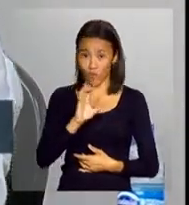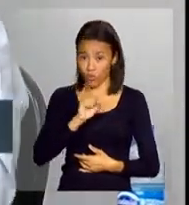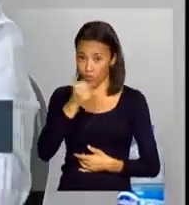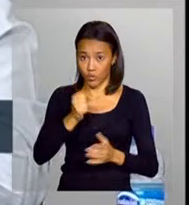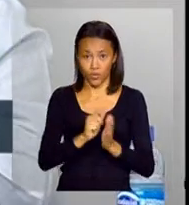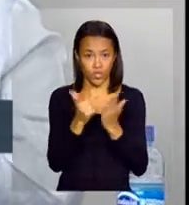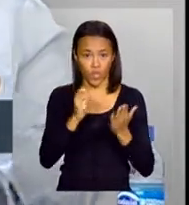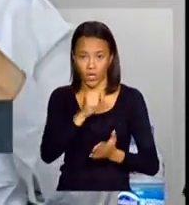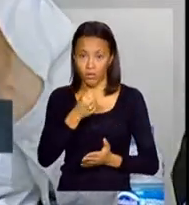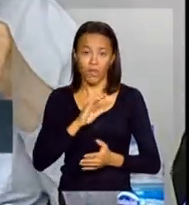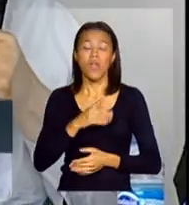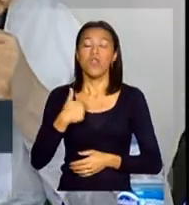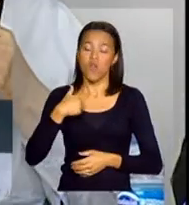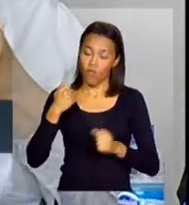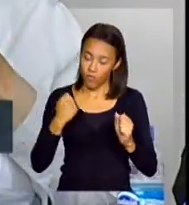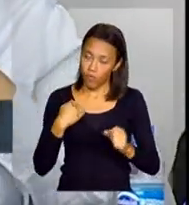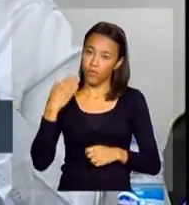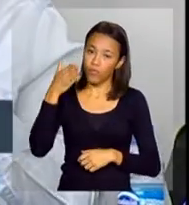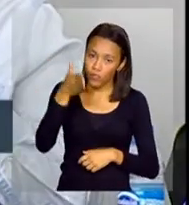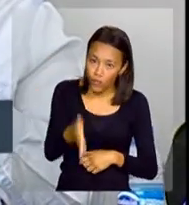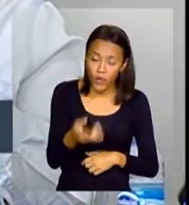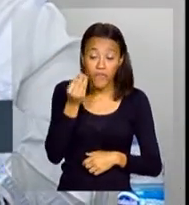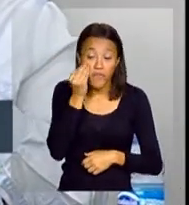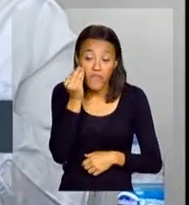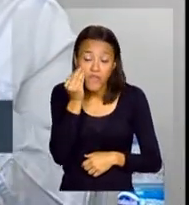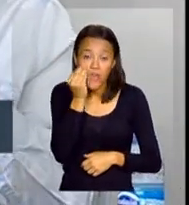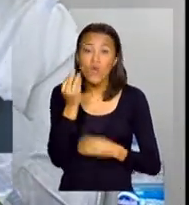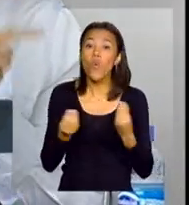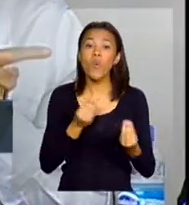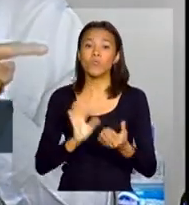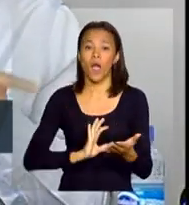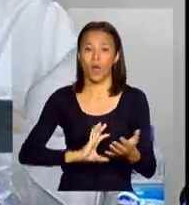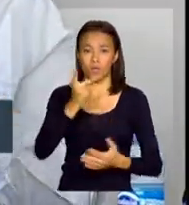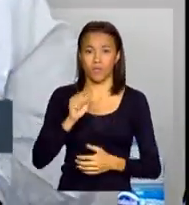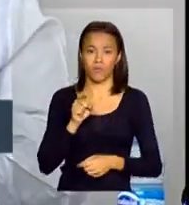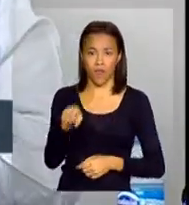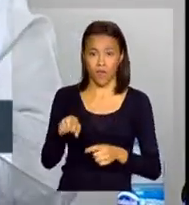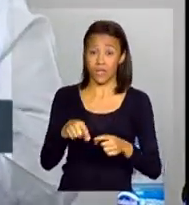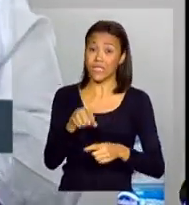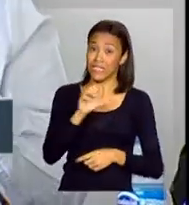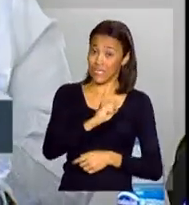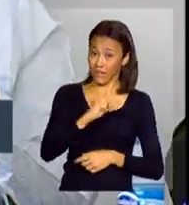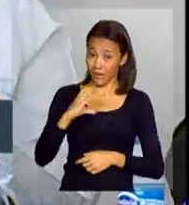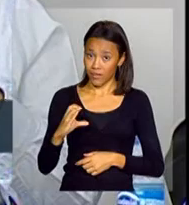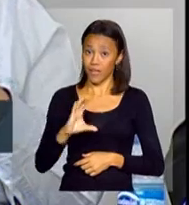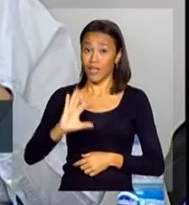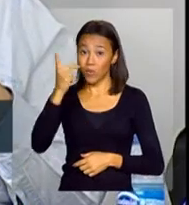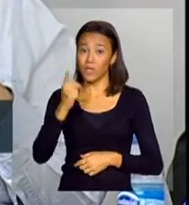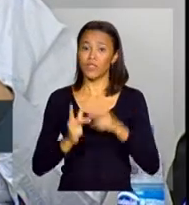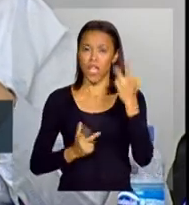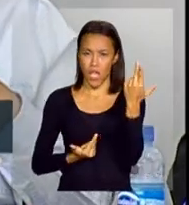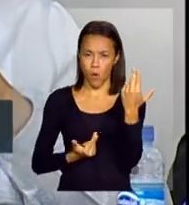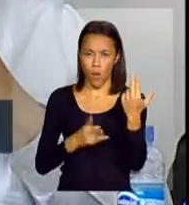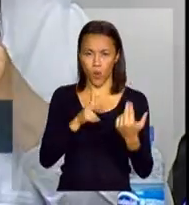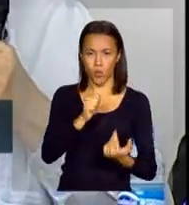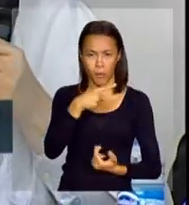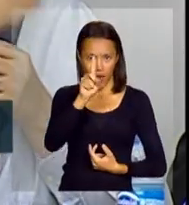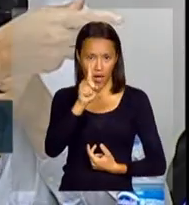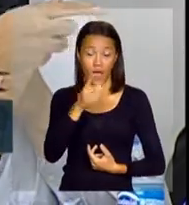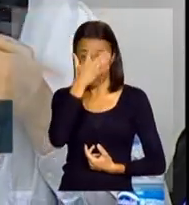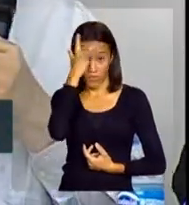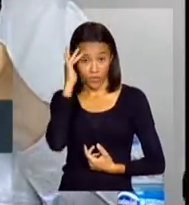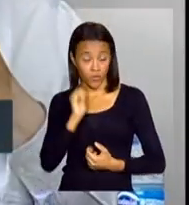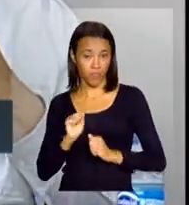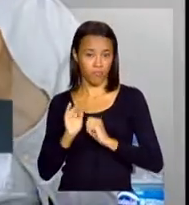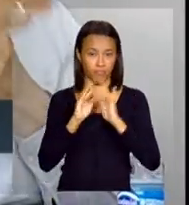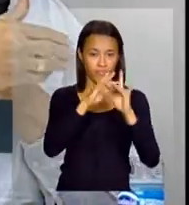públicas. Eu fui conversar com um homem no campo, fui ver as situações. A situação do Santa Catarina não é a situação que eu tenho no Pará. As pessoas que foram para lá na